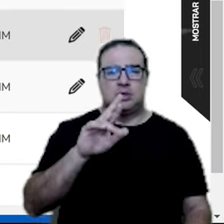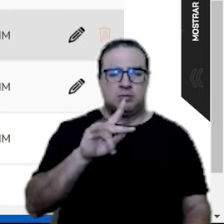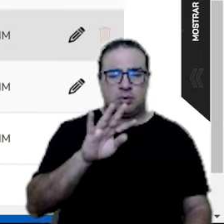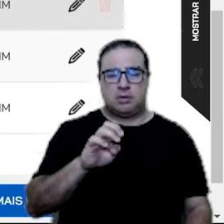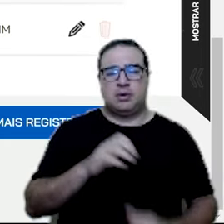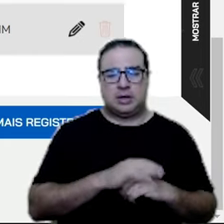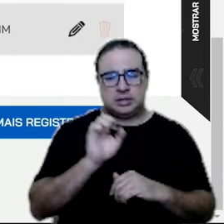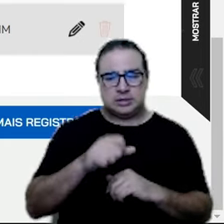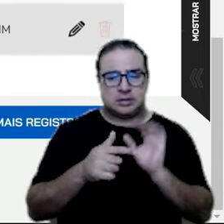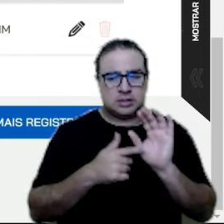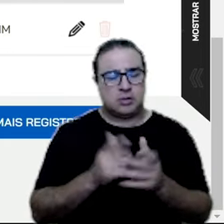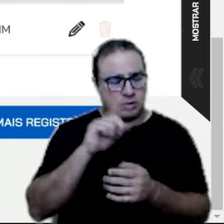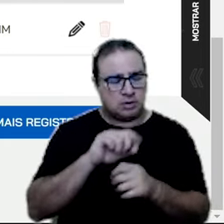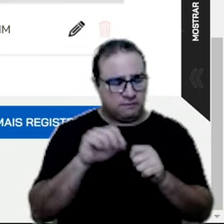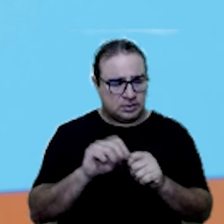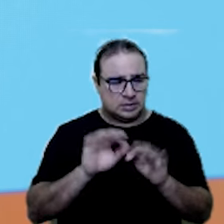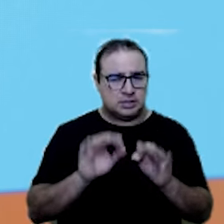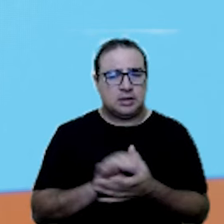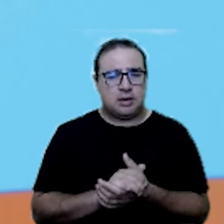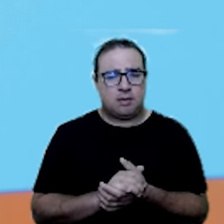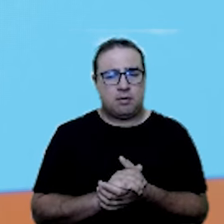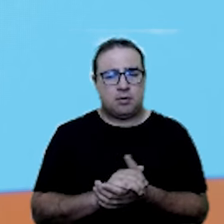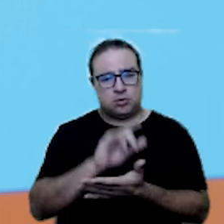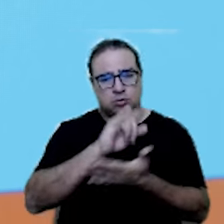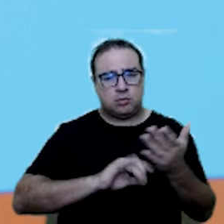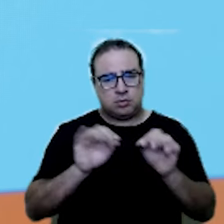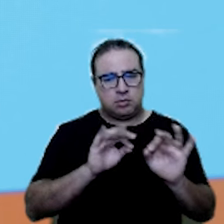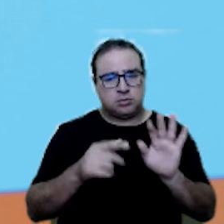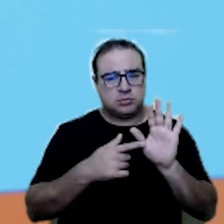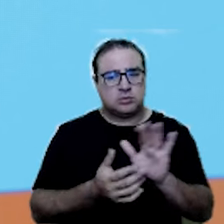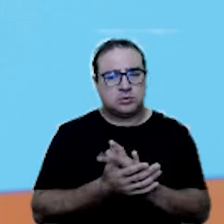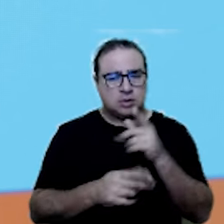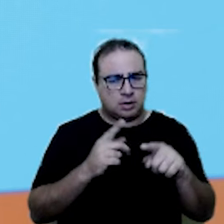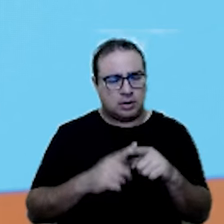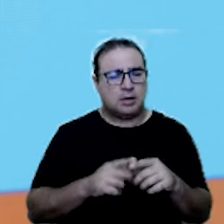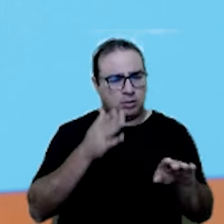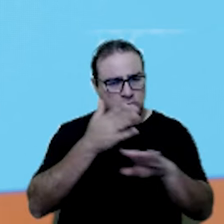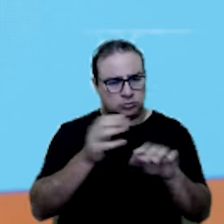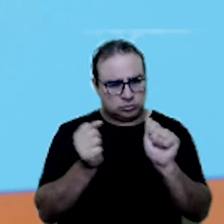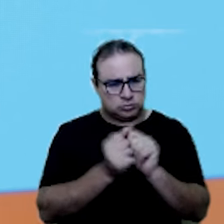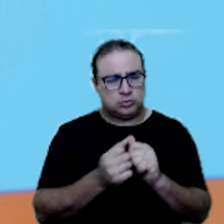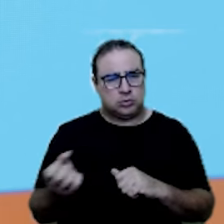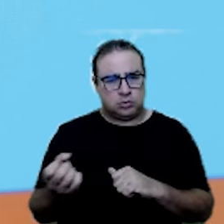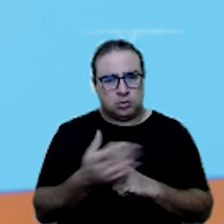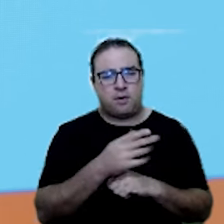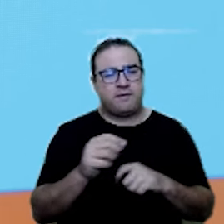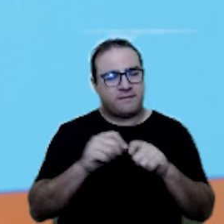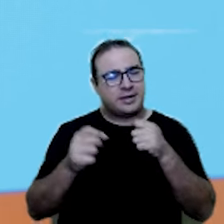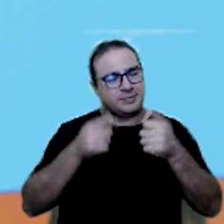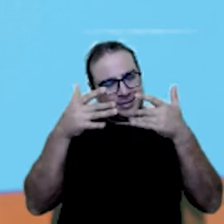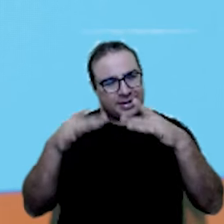né E aí sim a pessoa consegue fazer o a emissão do documento para isso a gente vai ter que entrar num novo